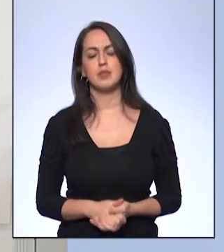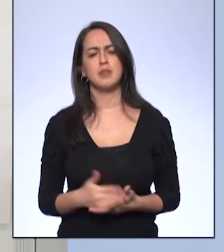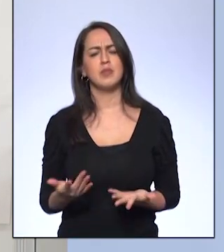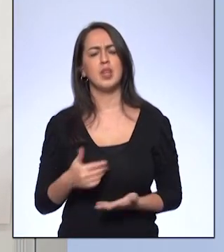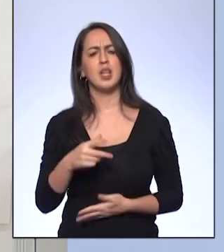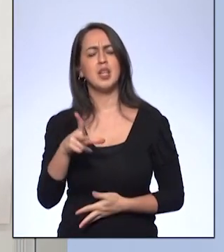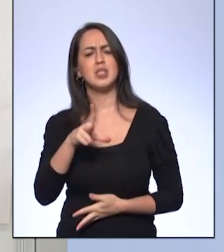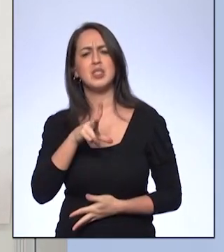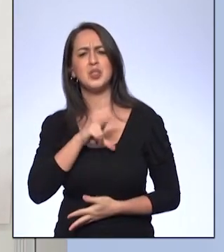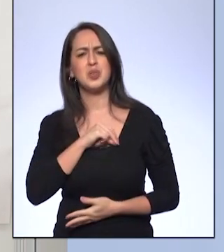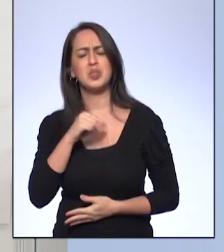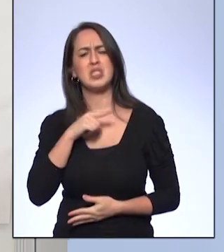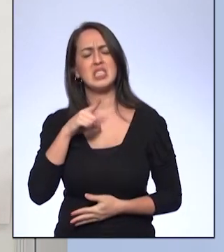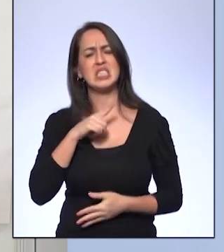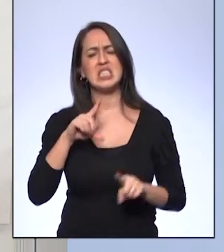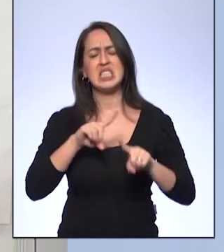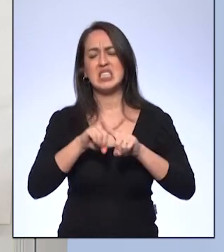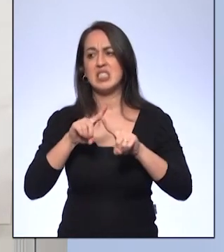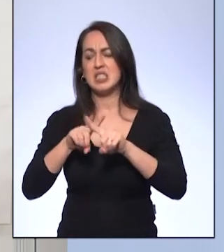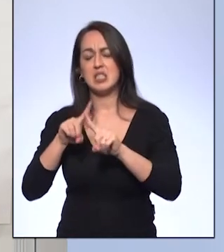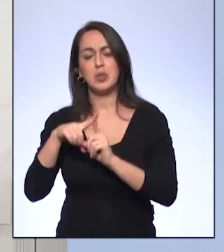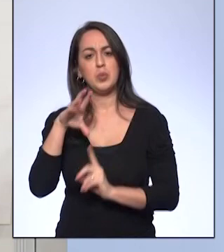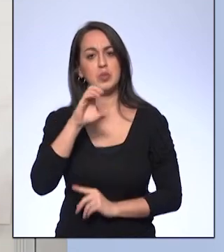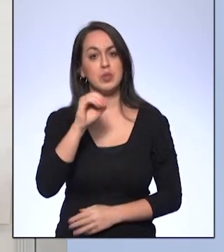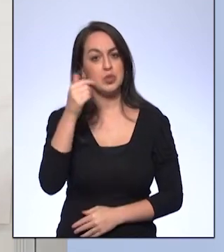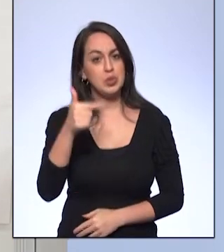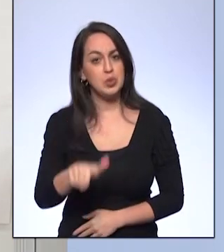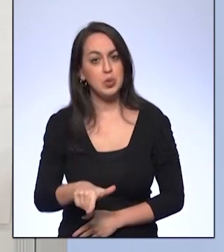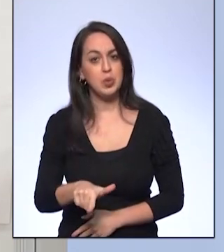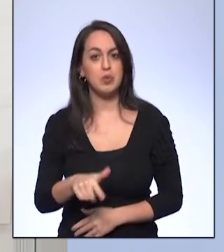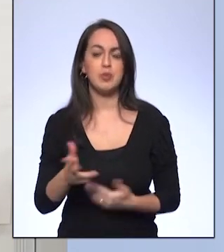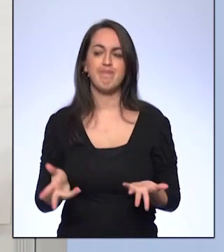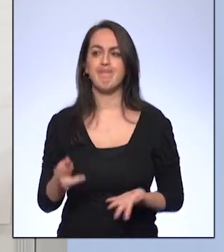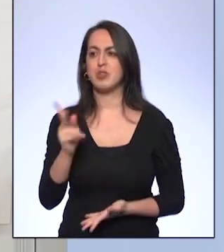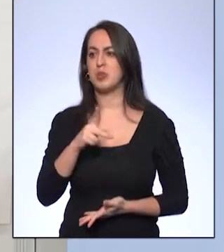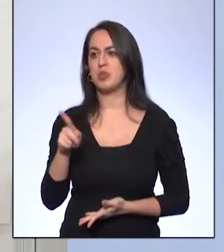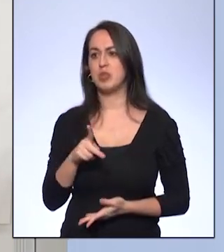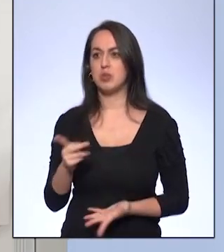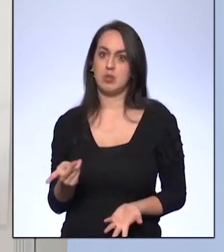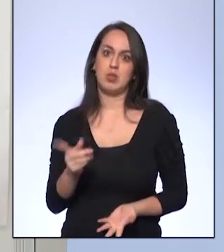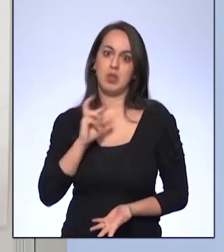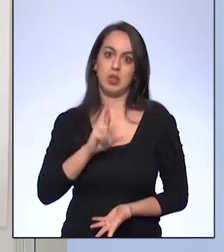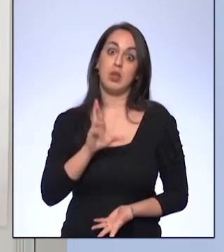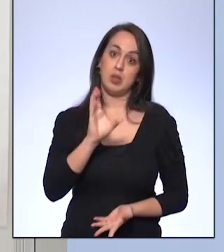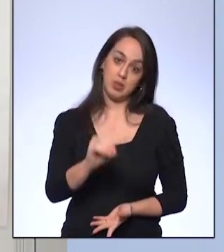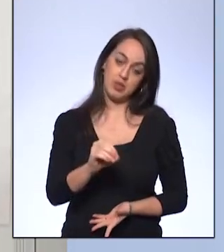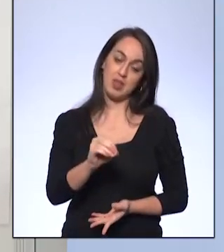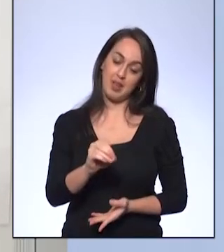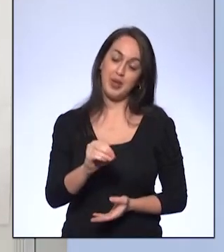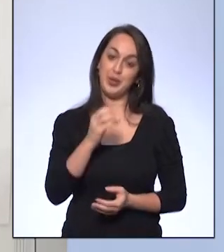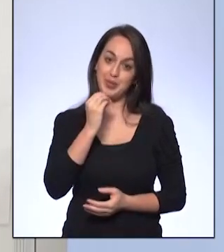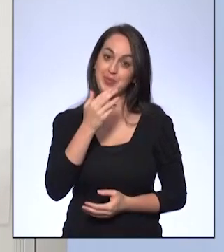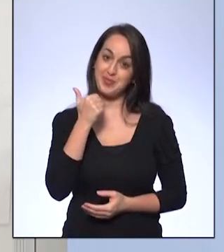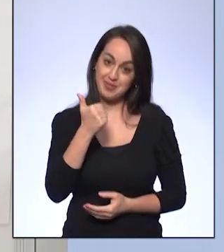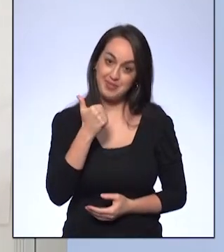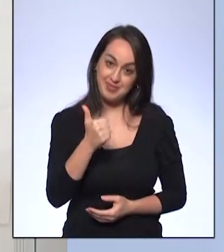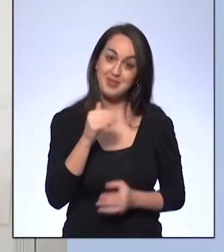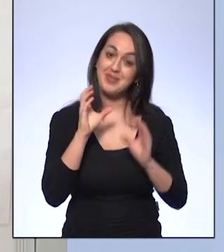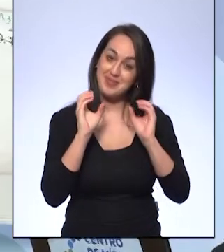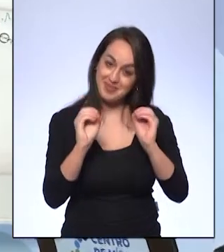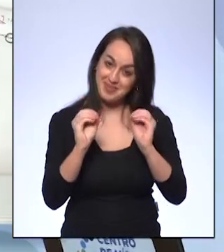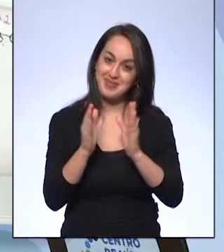nossa, apareceu multiplicação por 0 de novo. Professora, dá 0. Muito bem, dá